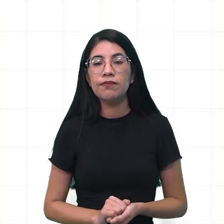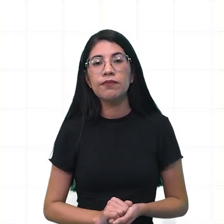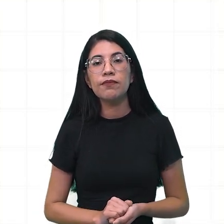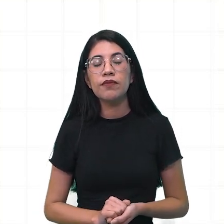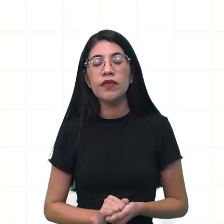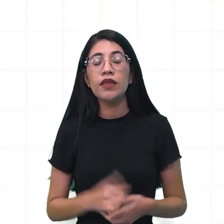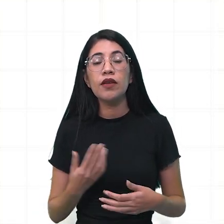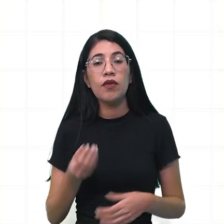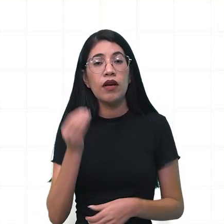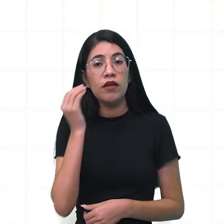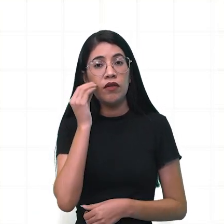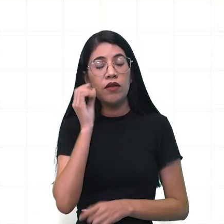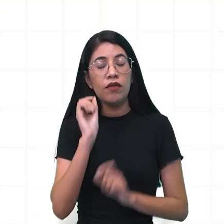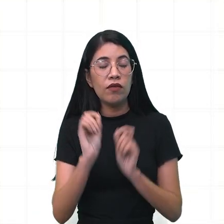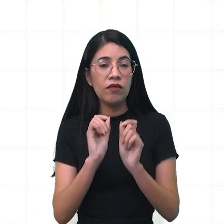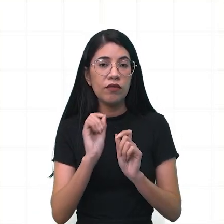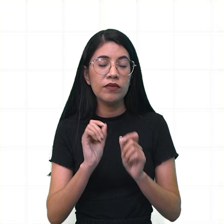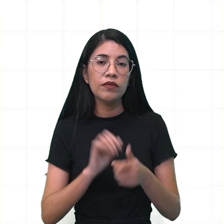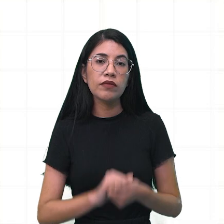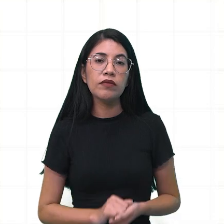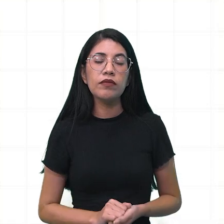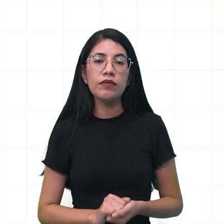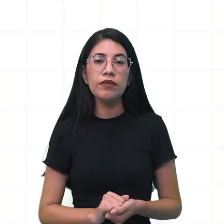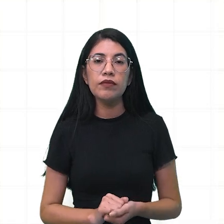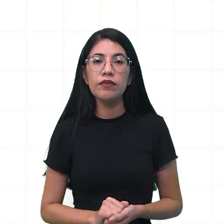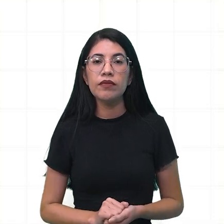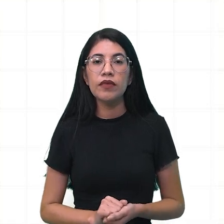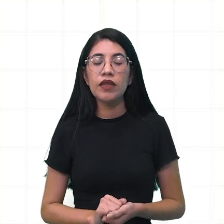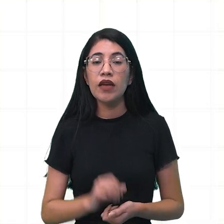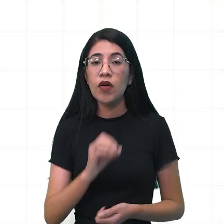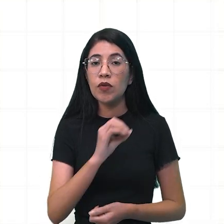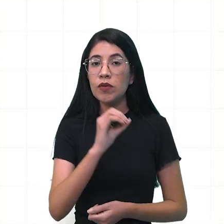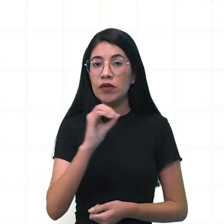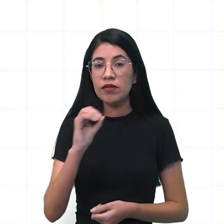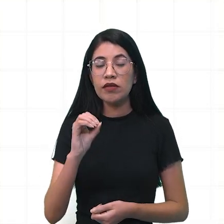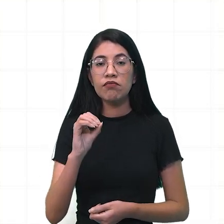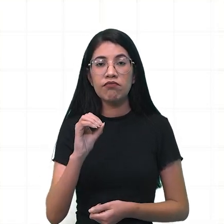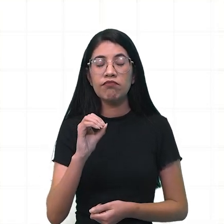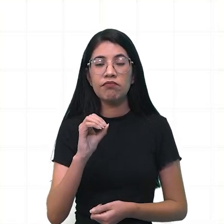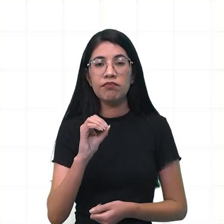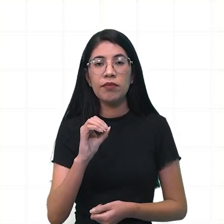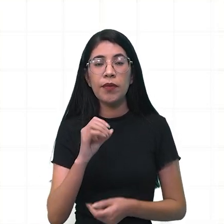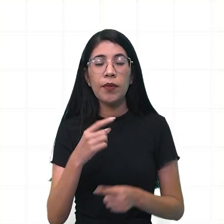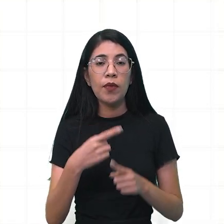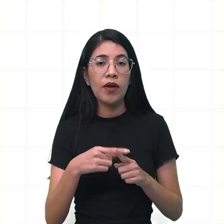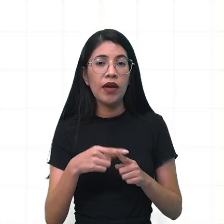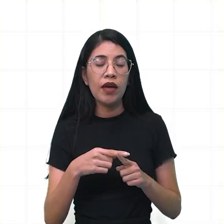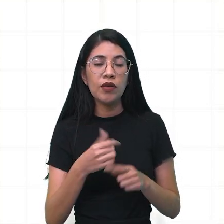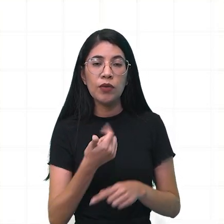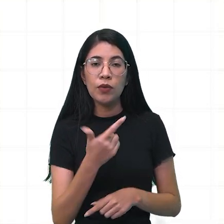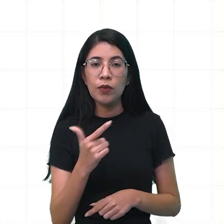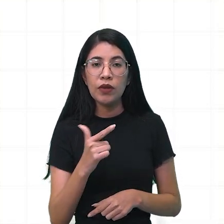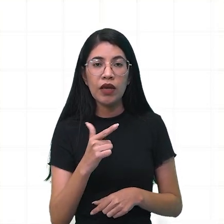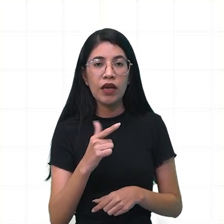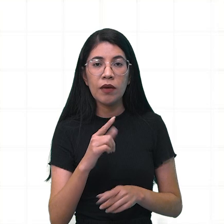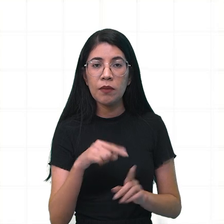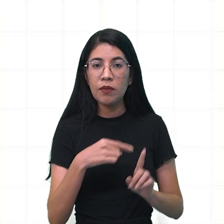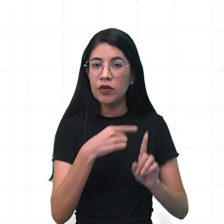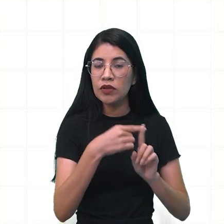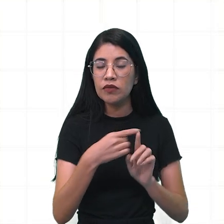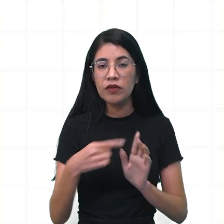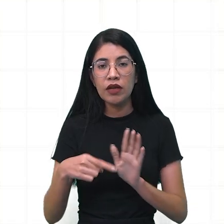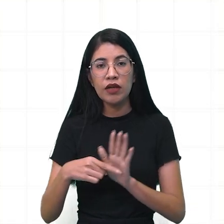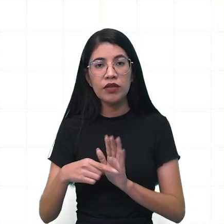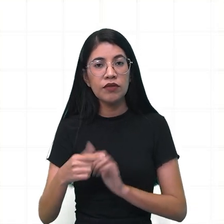então nós já Vimos que ficou aqui ó no z0 a zer né ela não tem nem saldo positivo nem